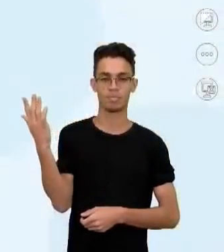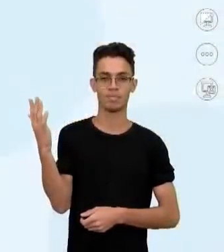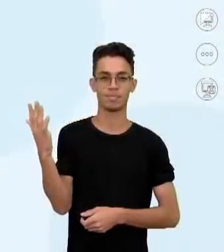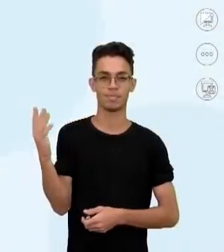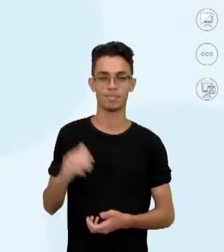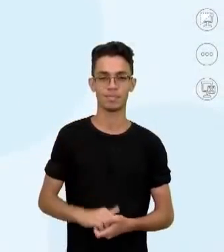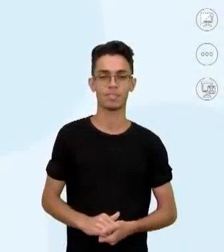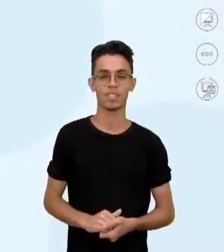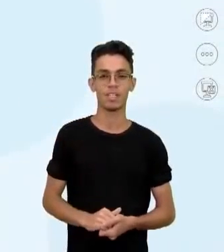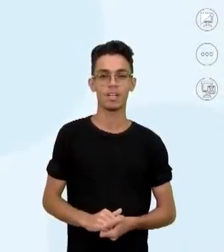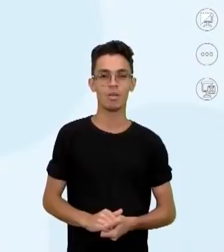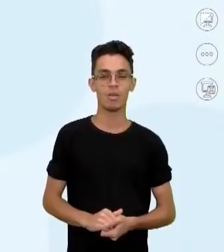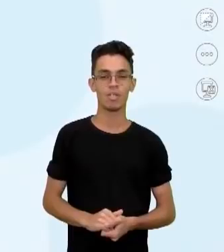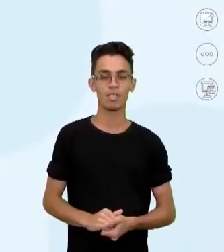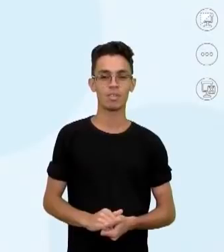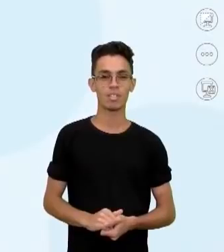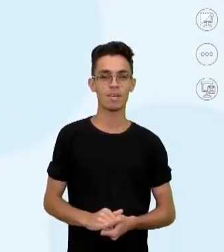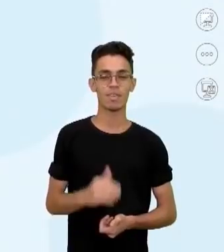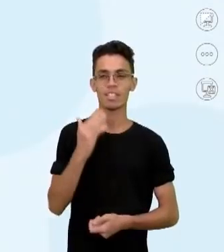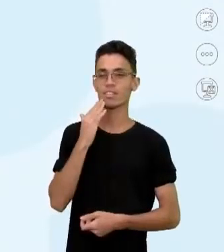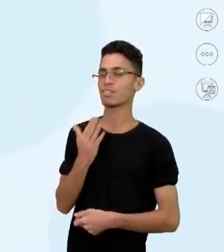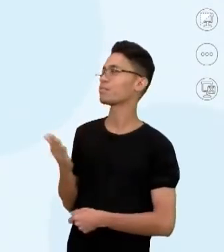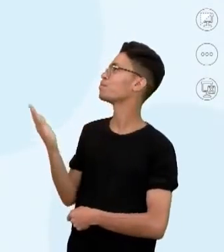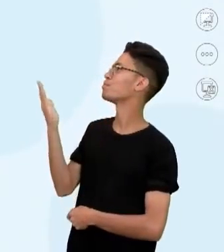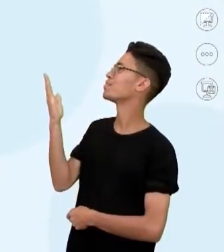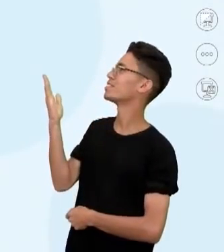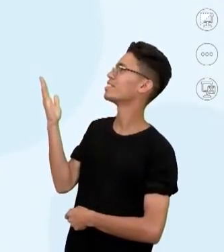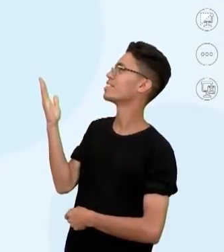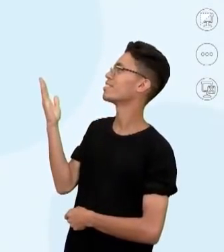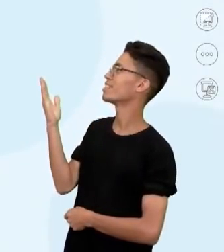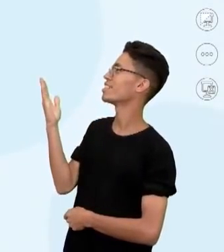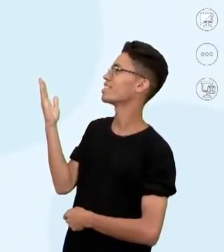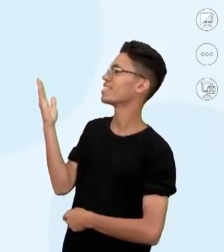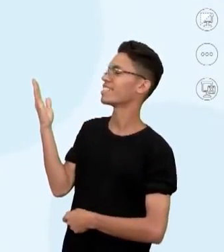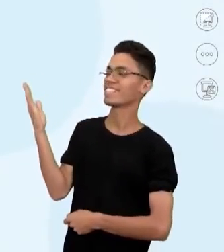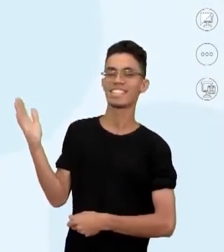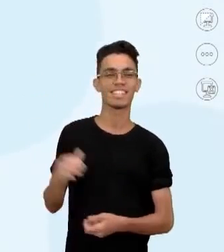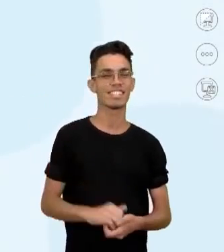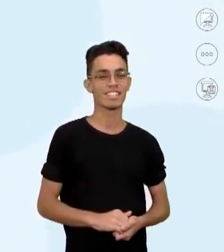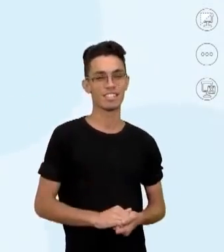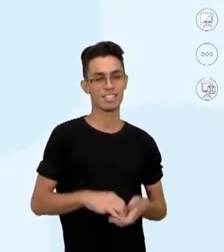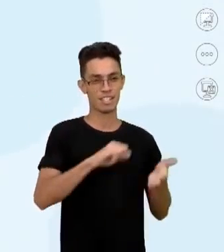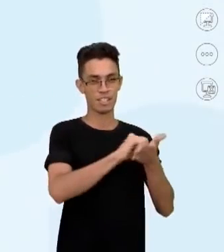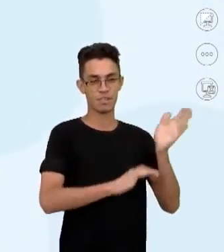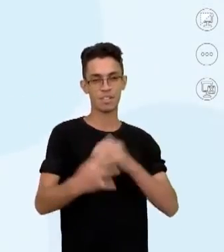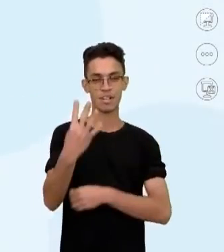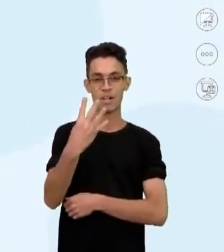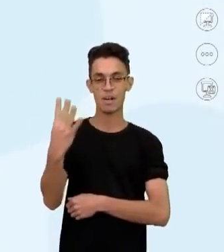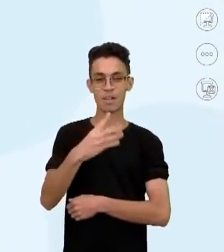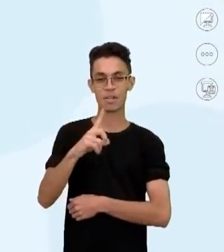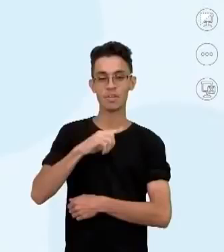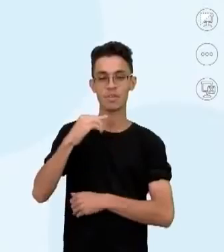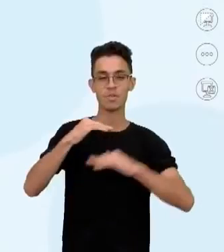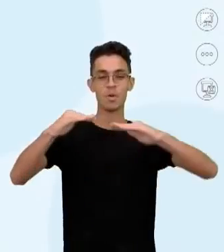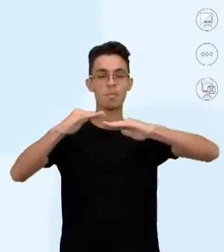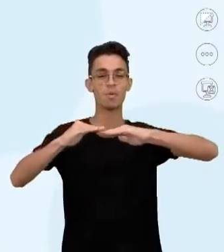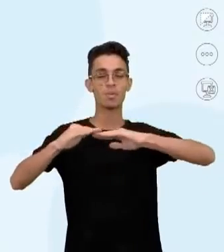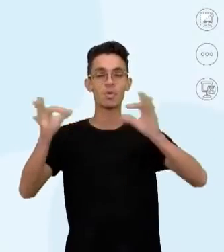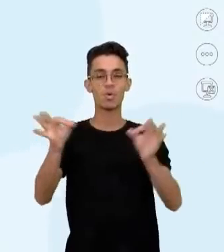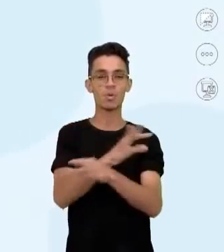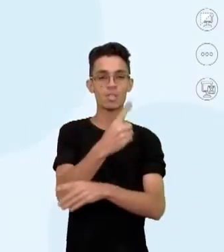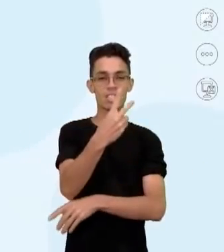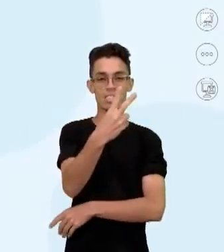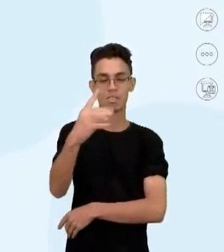Bora. Olha lá, essa é a página 68, atividade 4. Uma ponte é feita em 120 dias